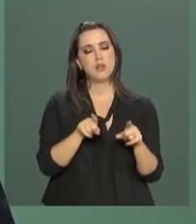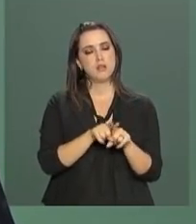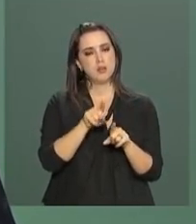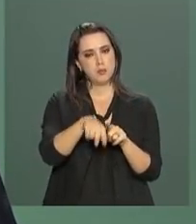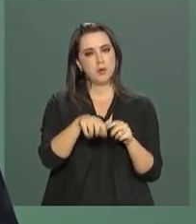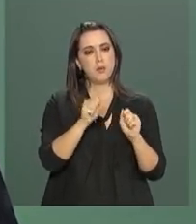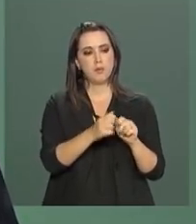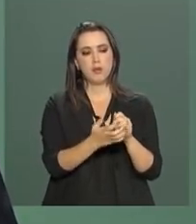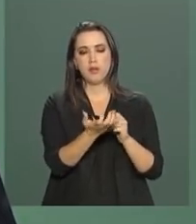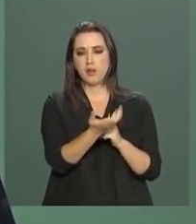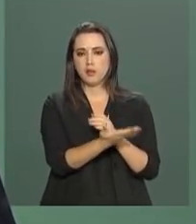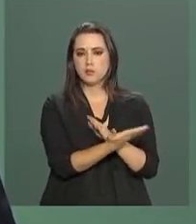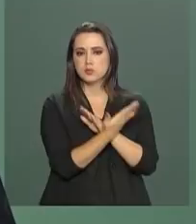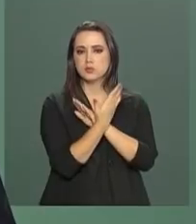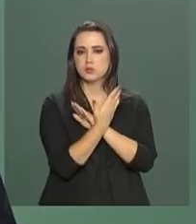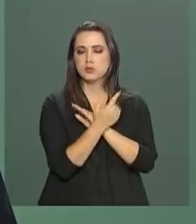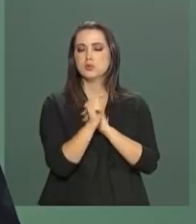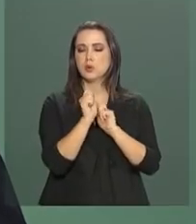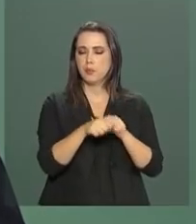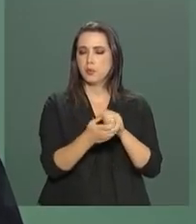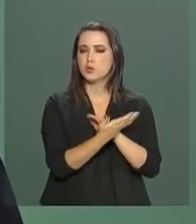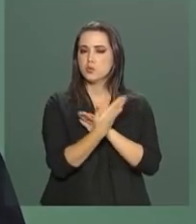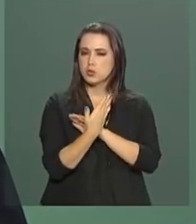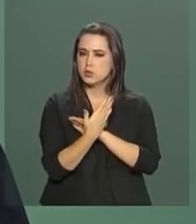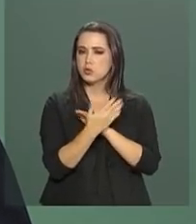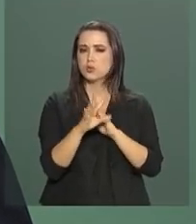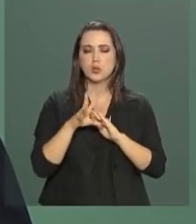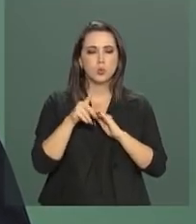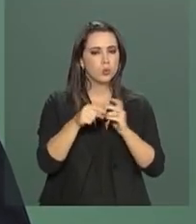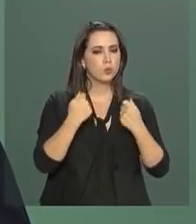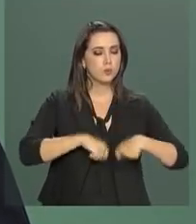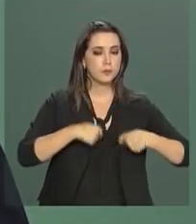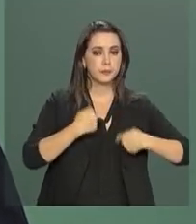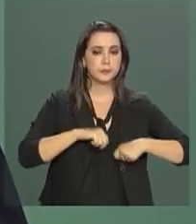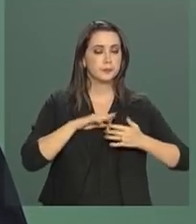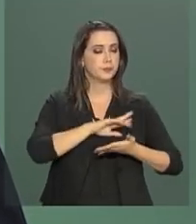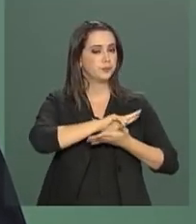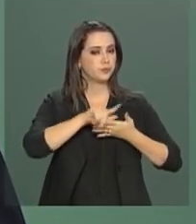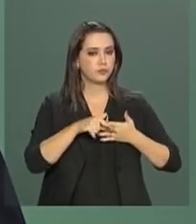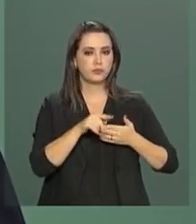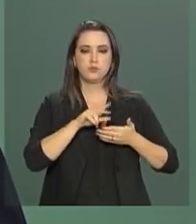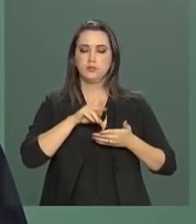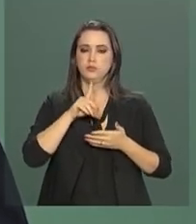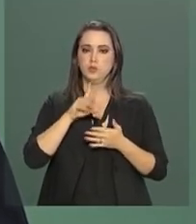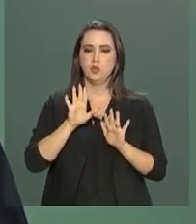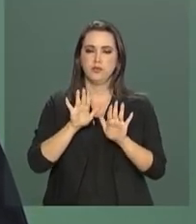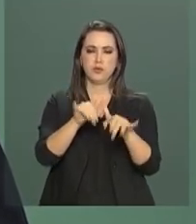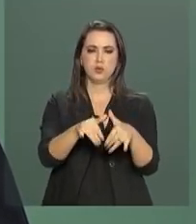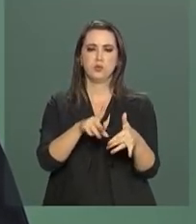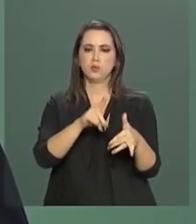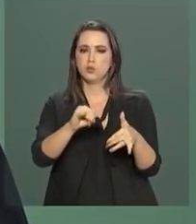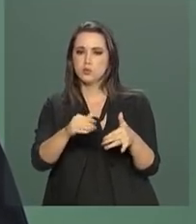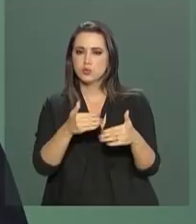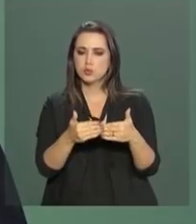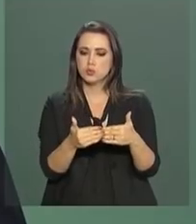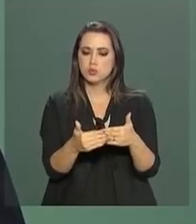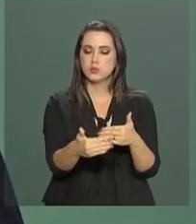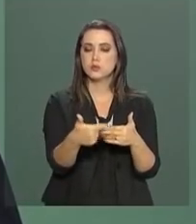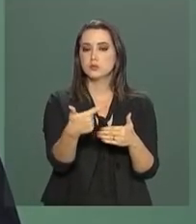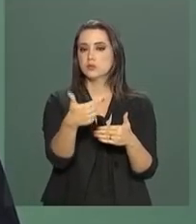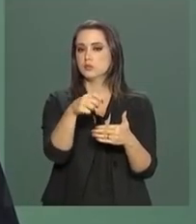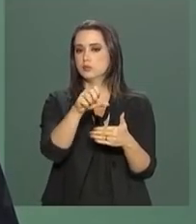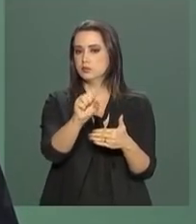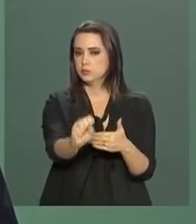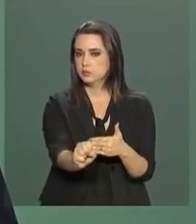está disposto a colaborar conosco o que for possível nesses últimos dias é de 2018